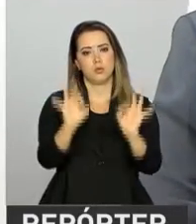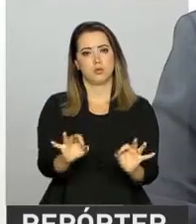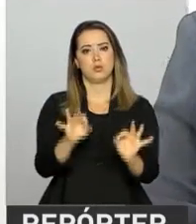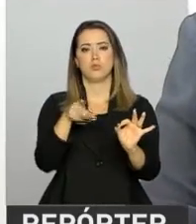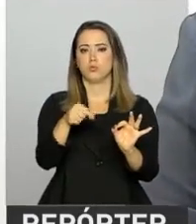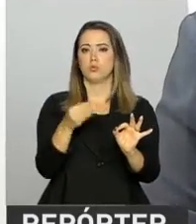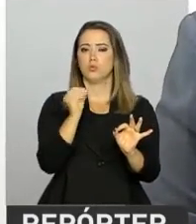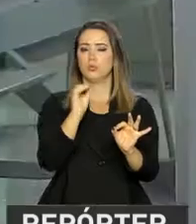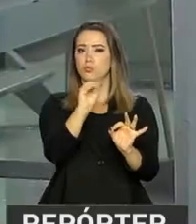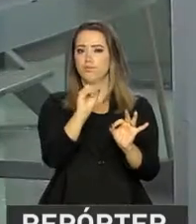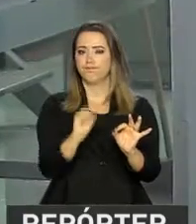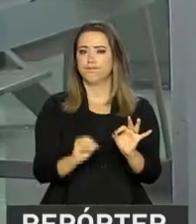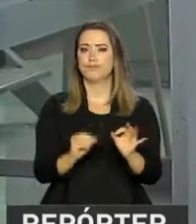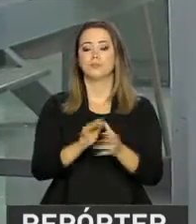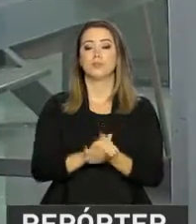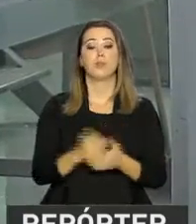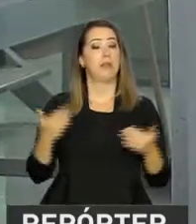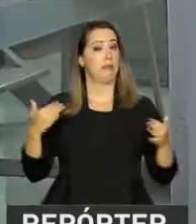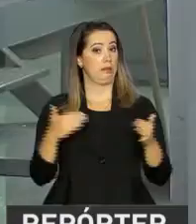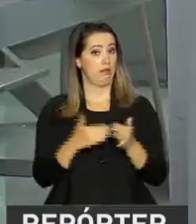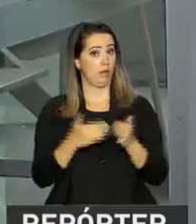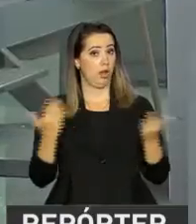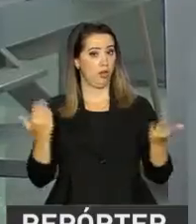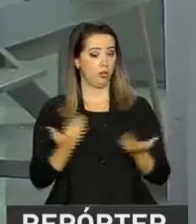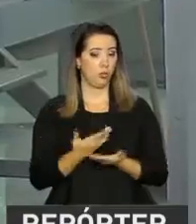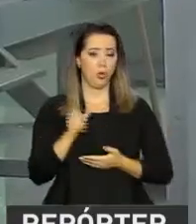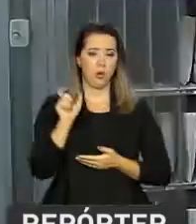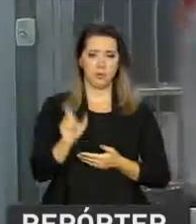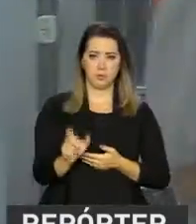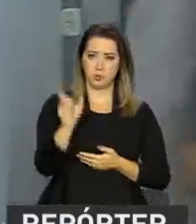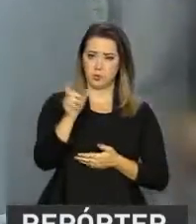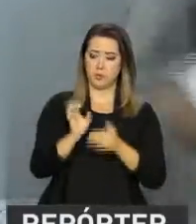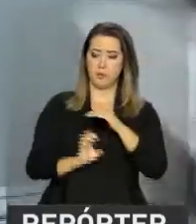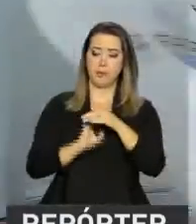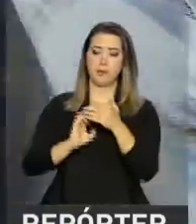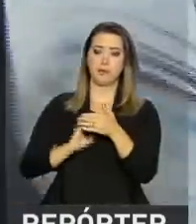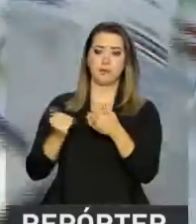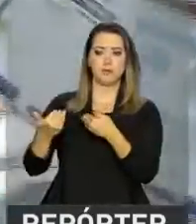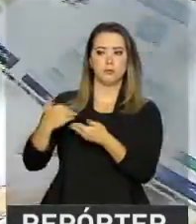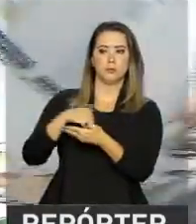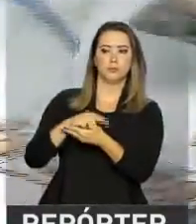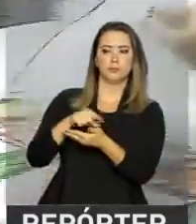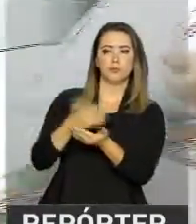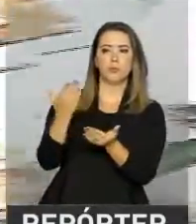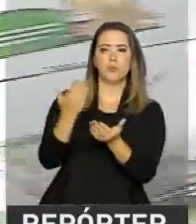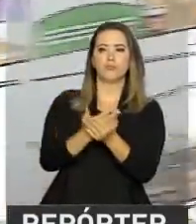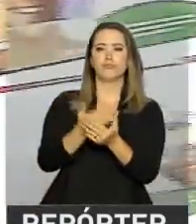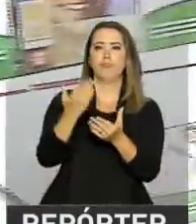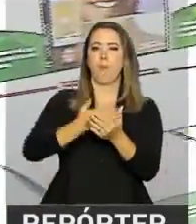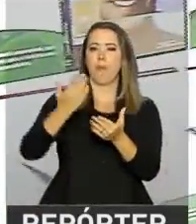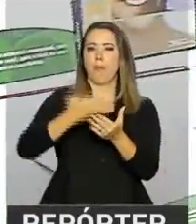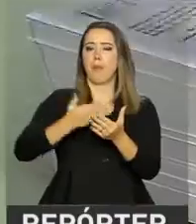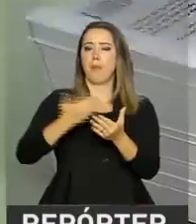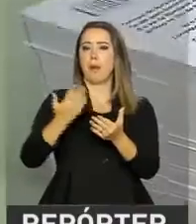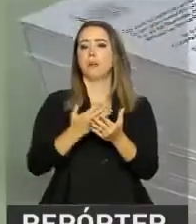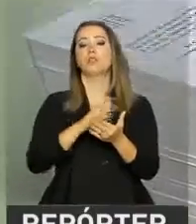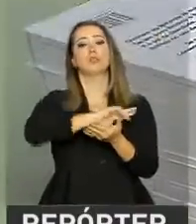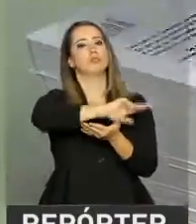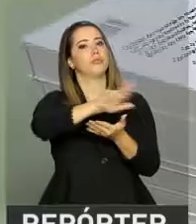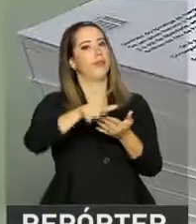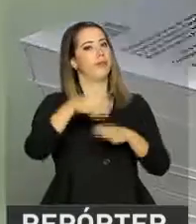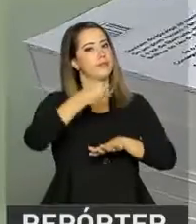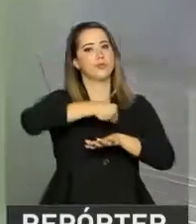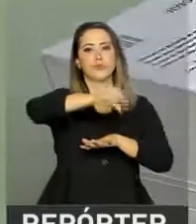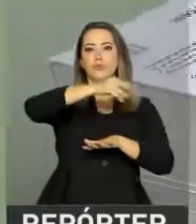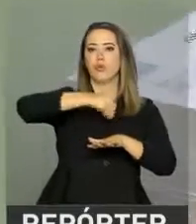todo ele pelo social até agora para contratar uma pessoa as empresas tinham que enviar uma série de informações para diversos